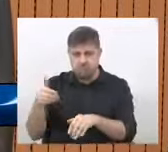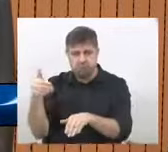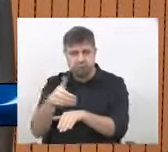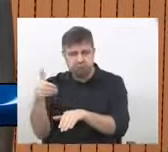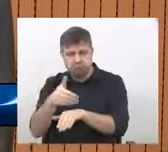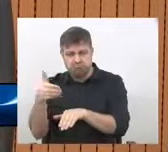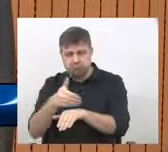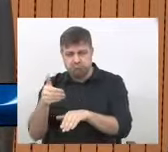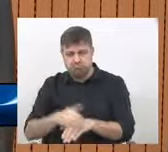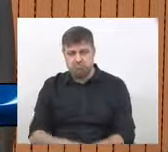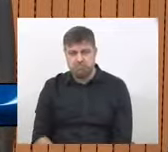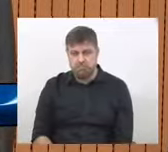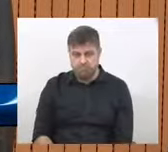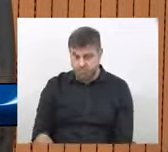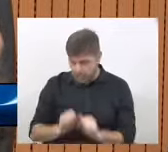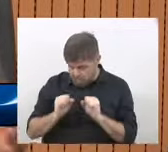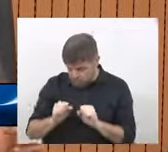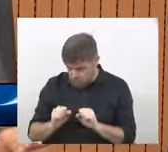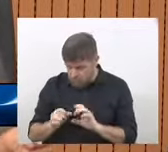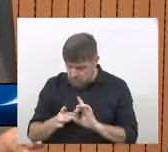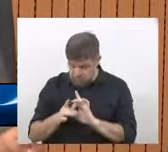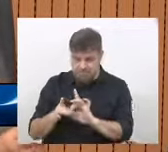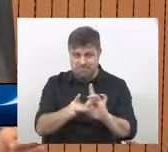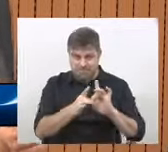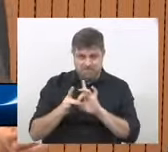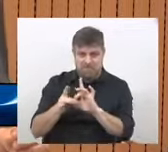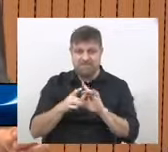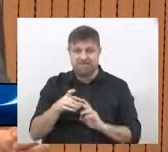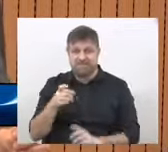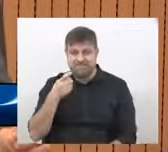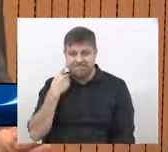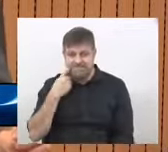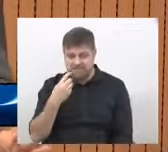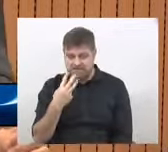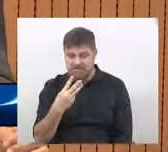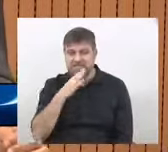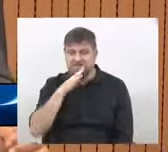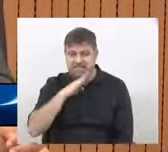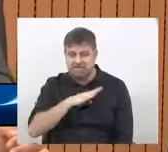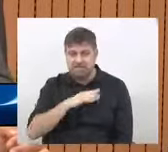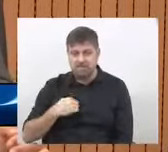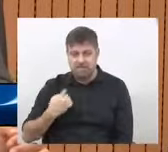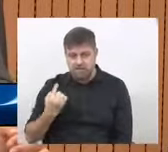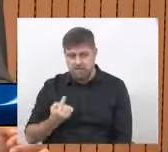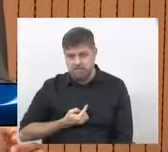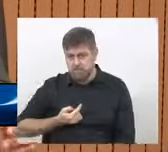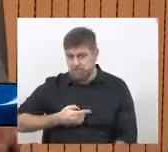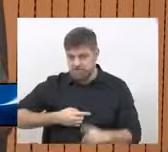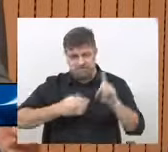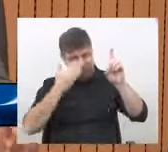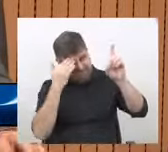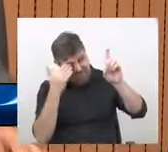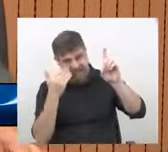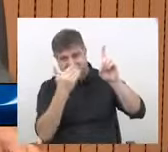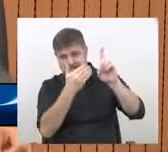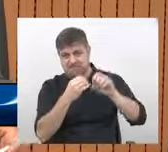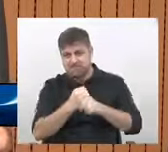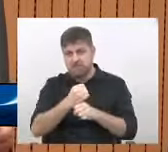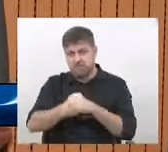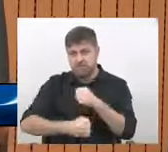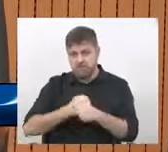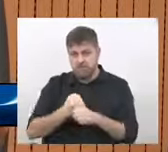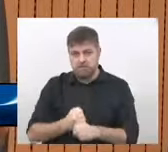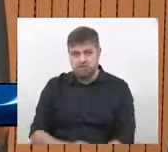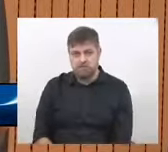que puderem estar aqui conosco, nesta sexta-feira, 15 horas, para a gente agradecer a Deus por este ano aqui.